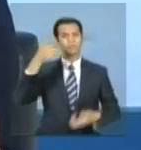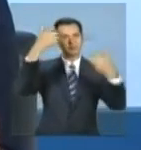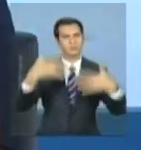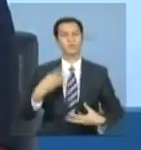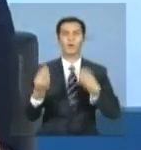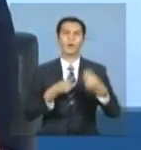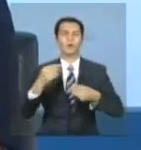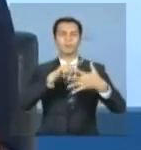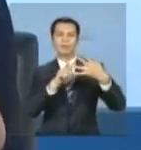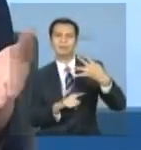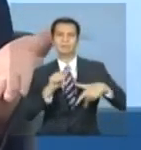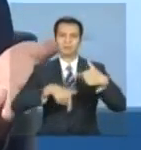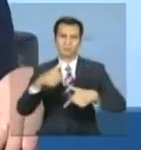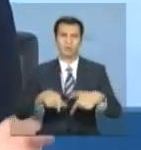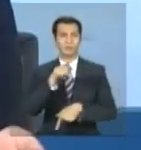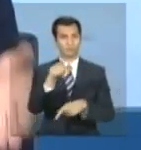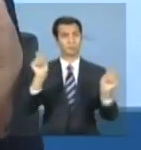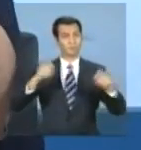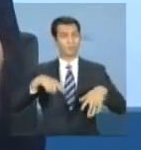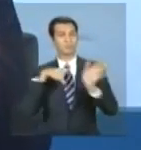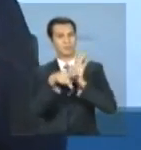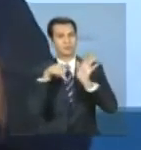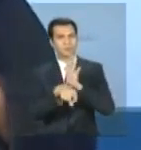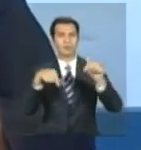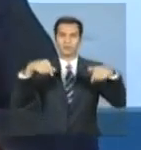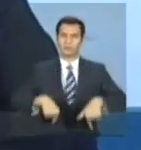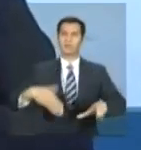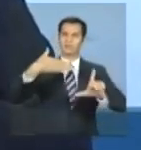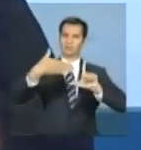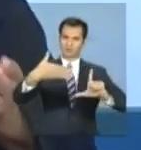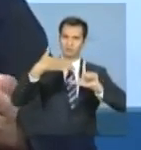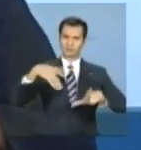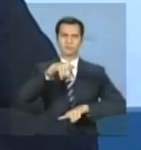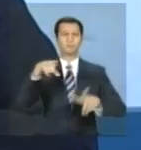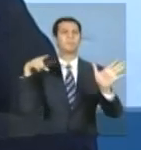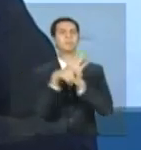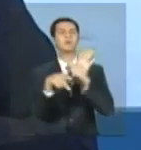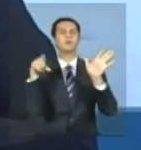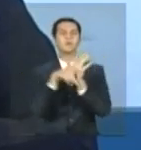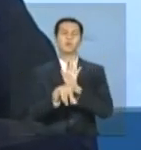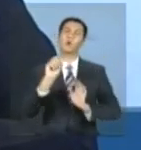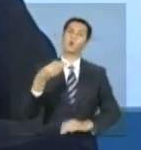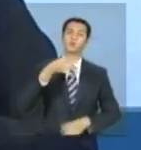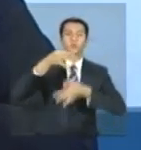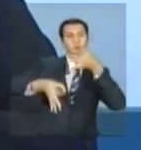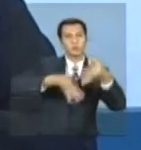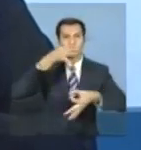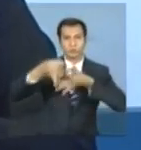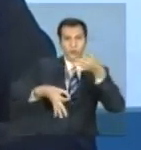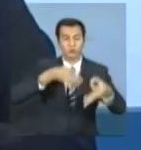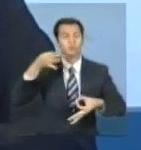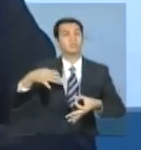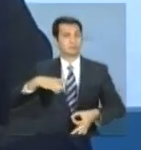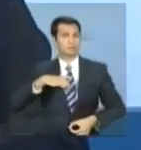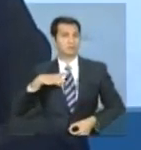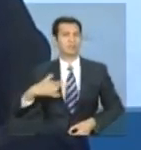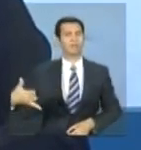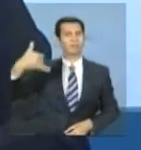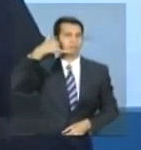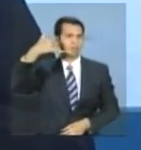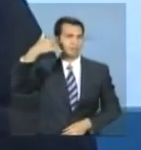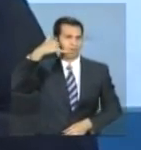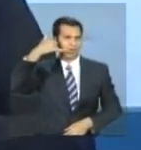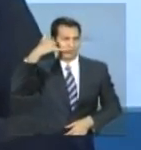cada uma dessas atividades. Você pode participar desta teleconferência enviando perguntas ou sugestões pelo telefone